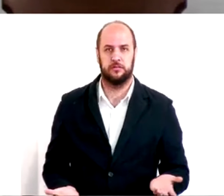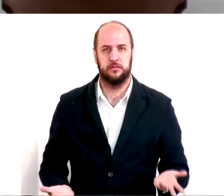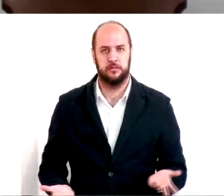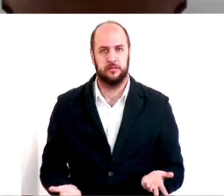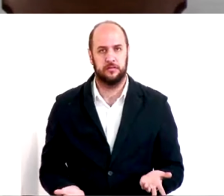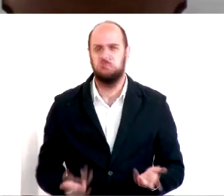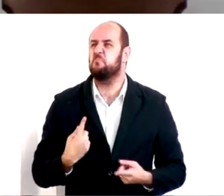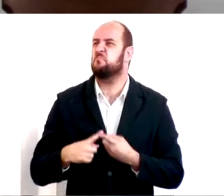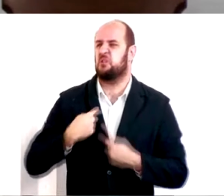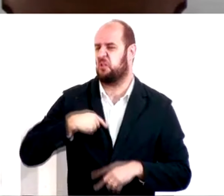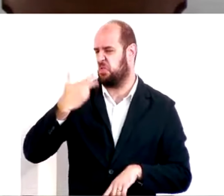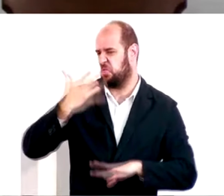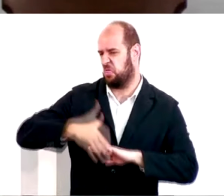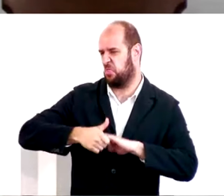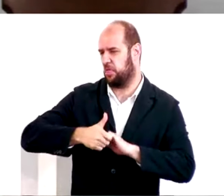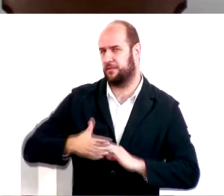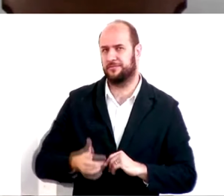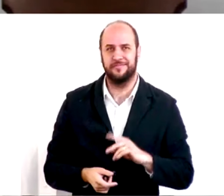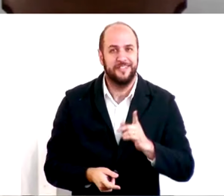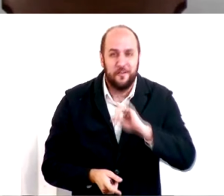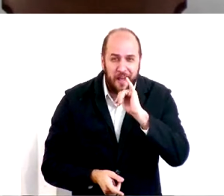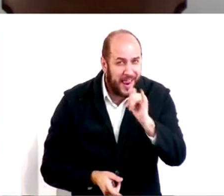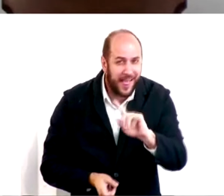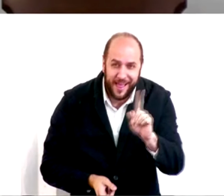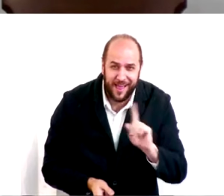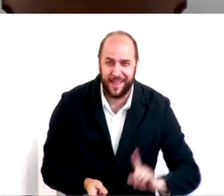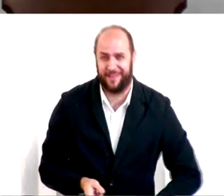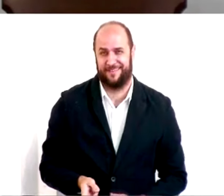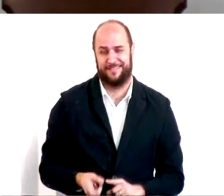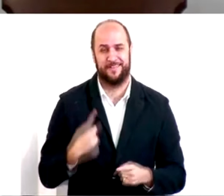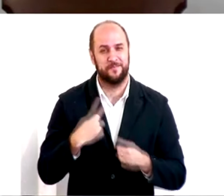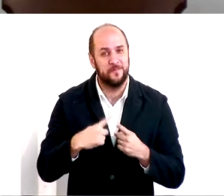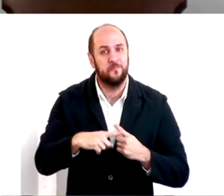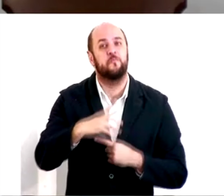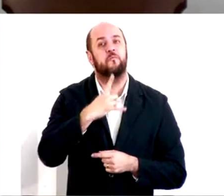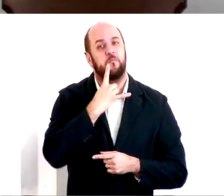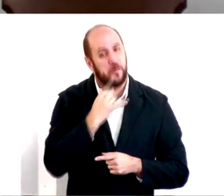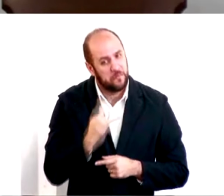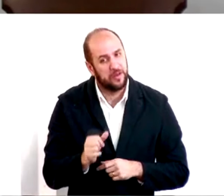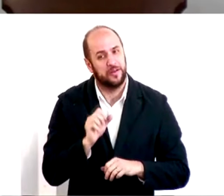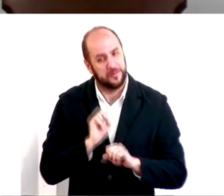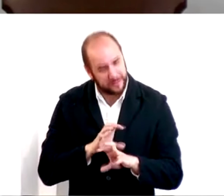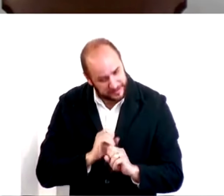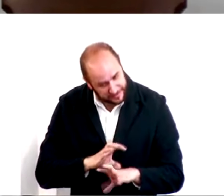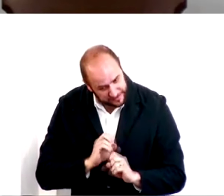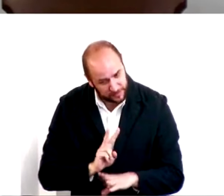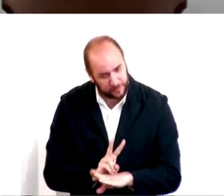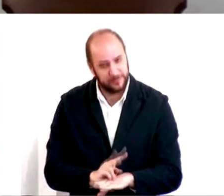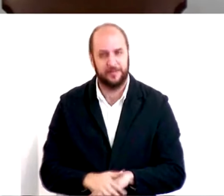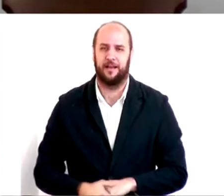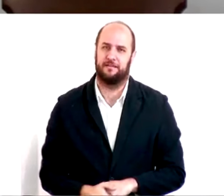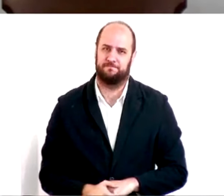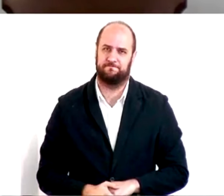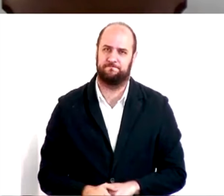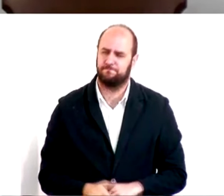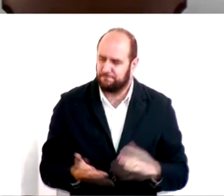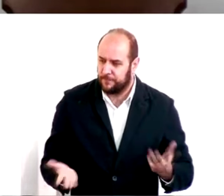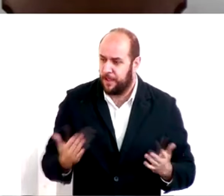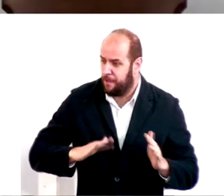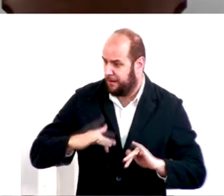isso? Ele não pode fazer isso, porque o seu pai lhe deu uma instrução. Às vezes a gente vê